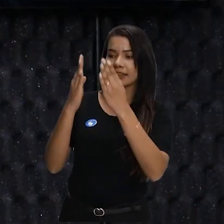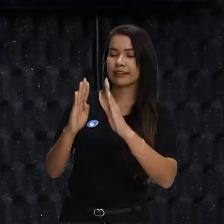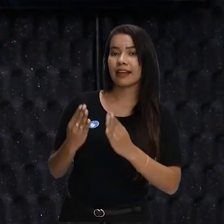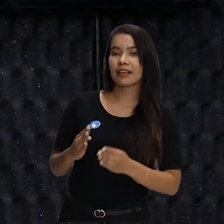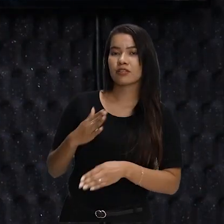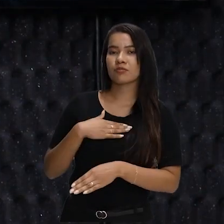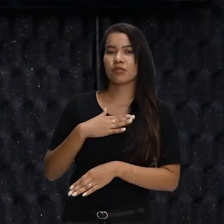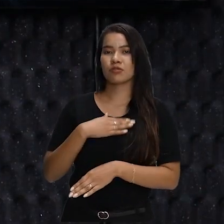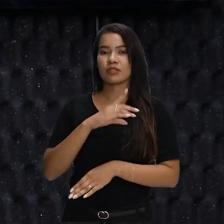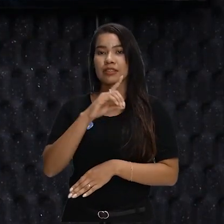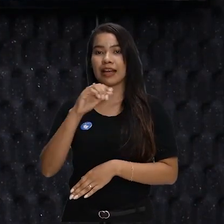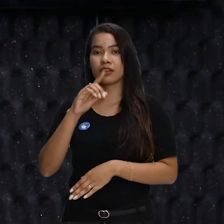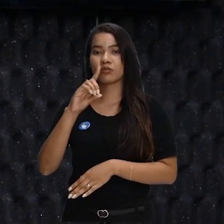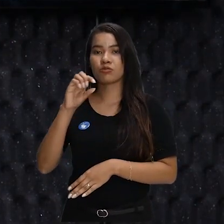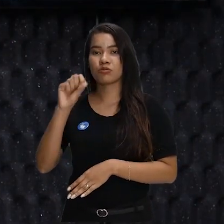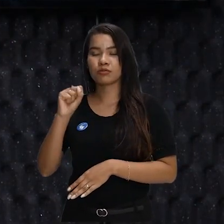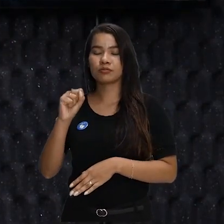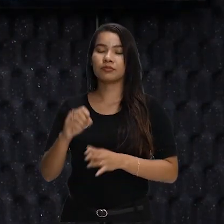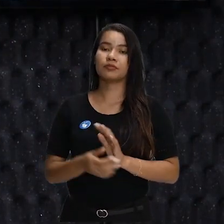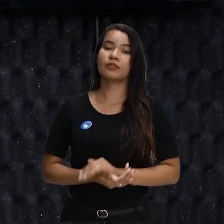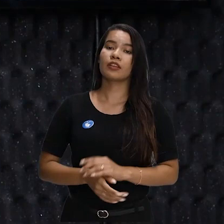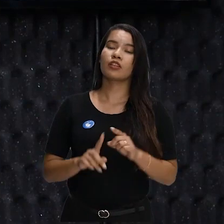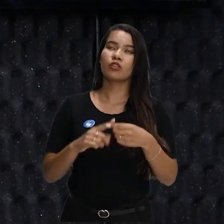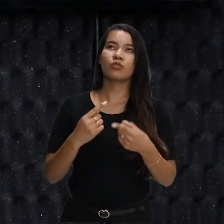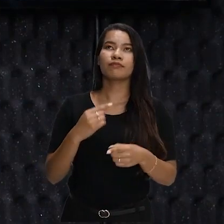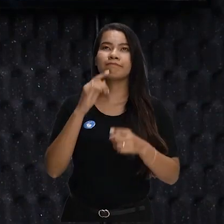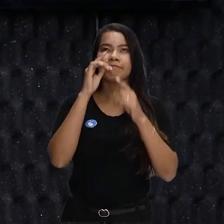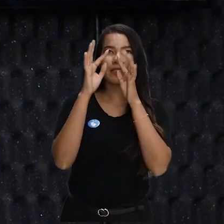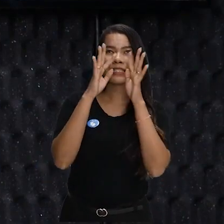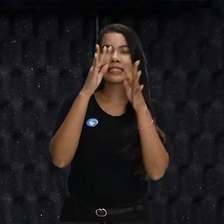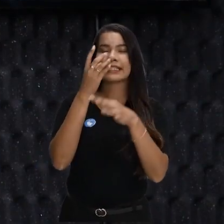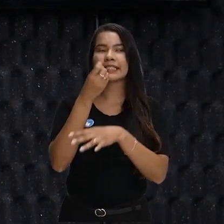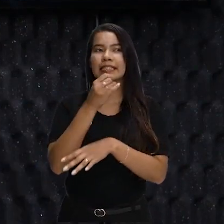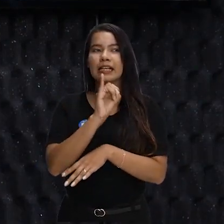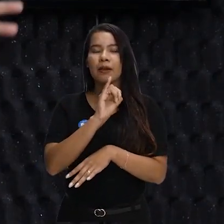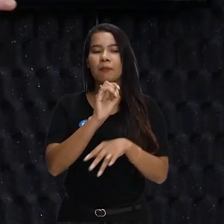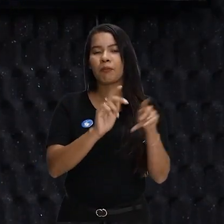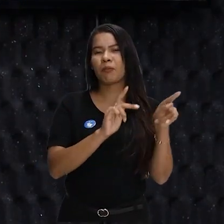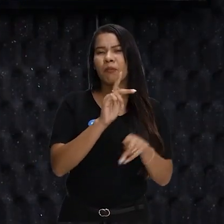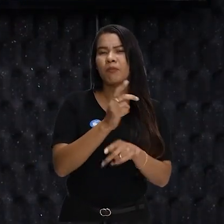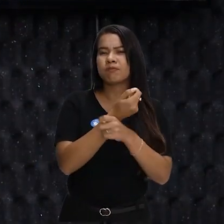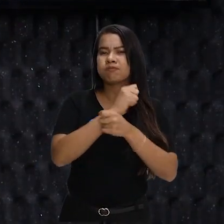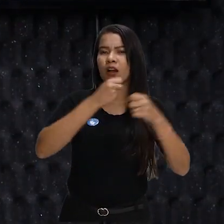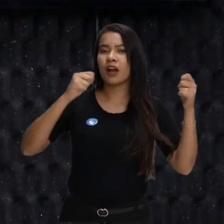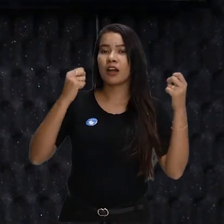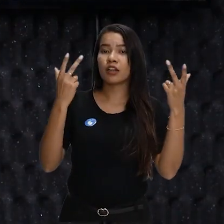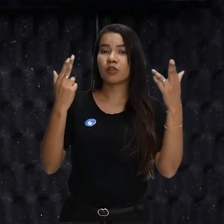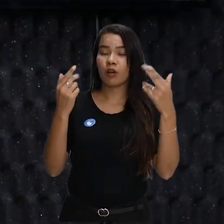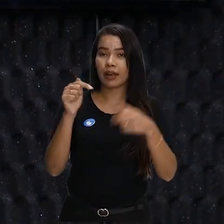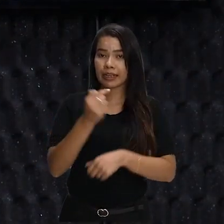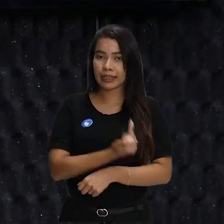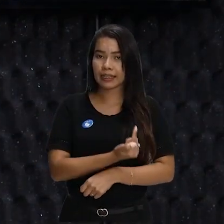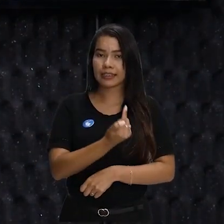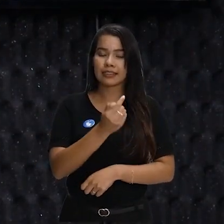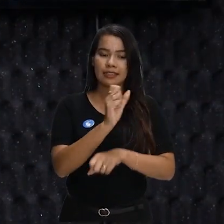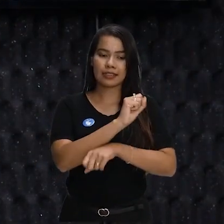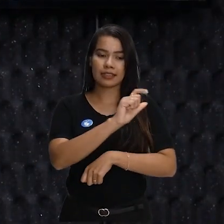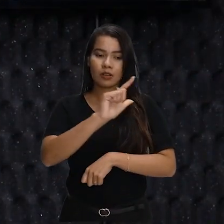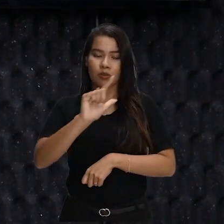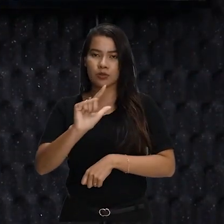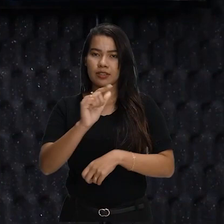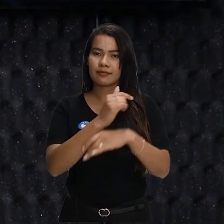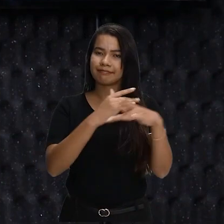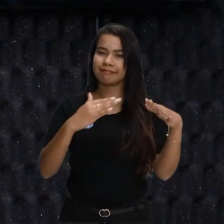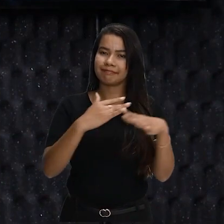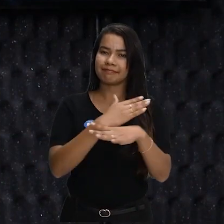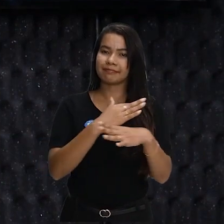dados, coletar os meus dados. Aí vamos supor que essa população é muito grande, como se fosse aqui a cidade de São Luís, que tem mais de 1 milhão de habitantes,